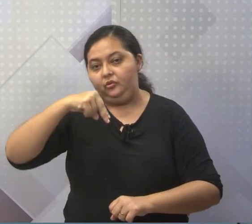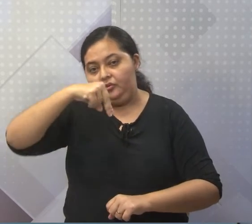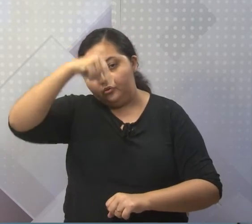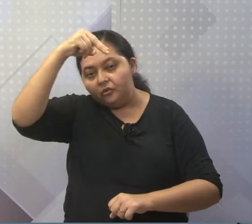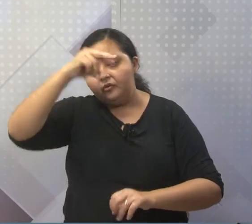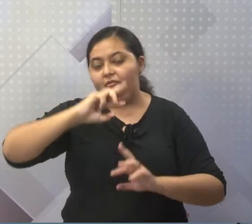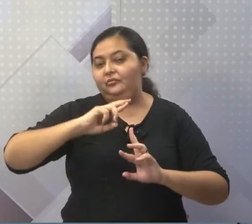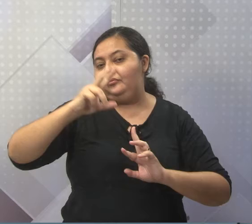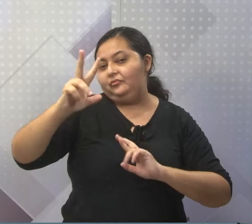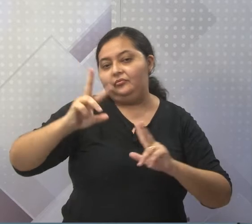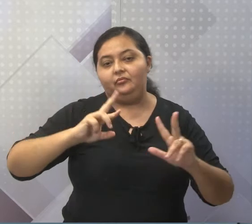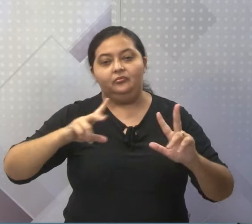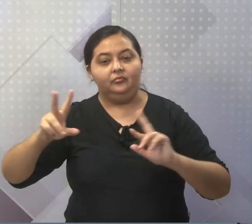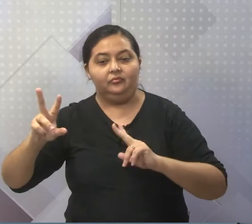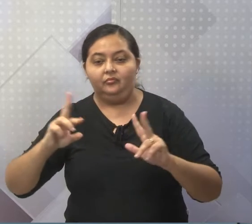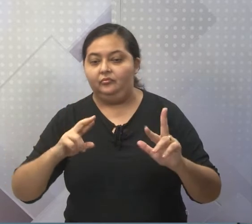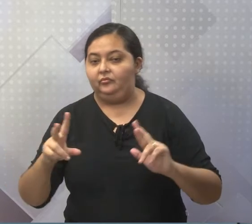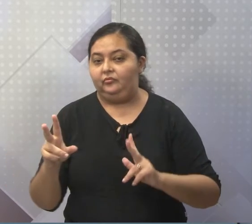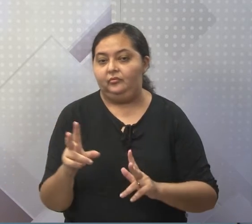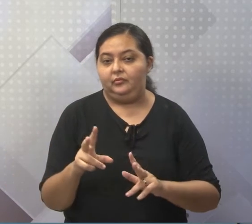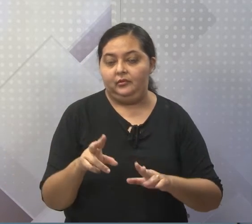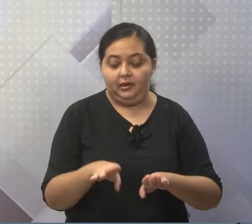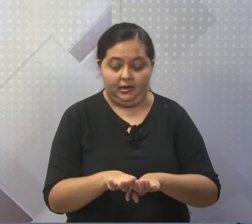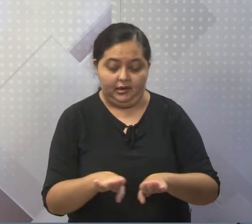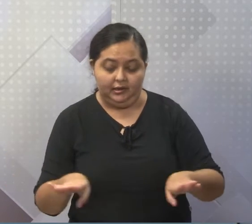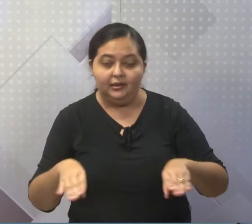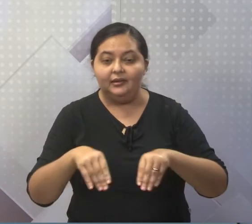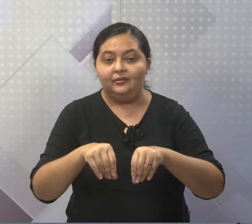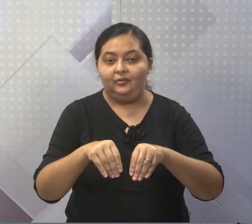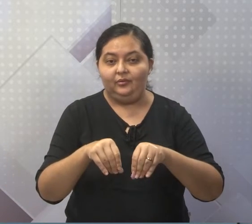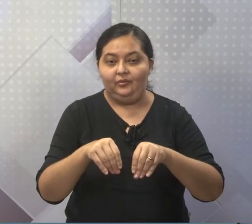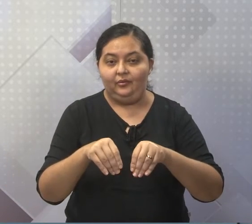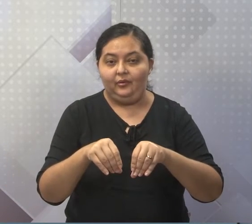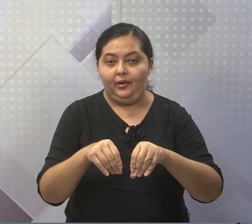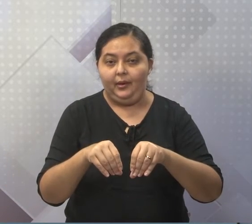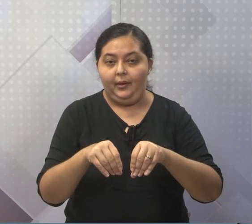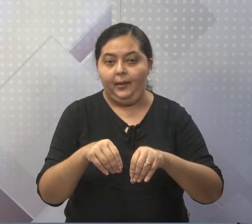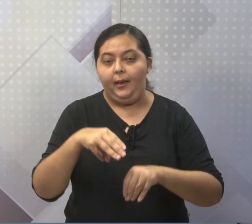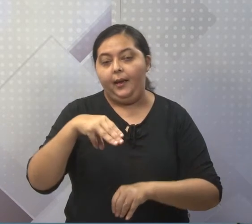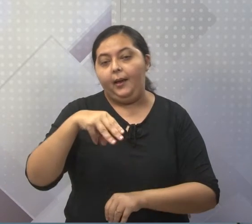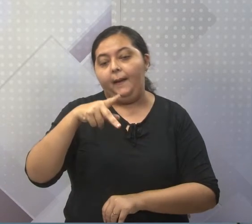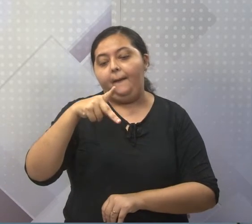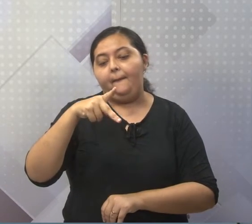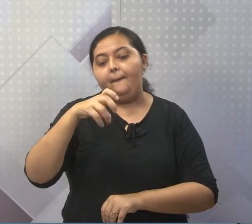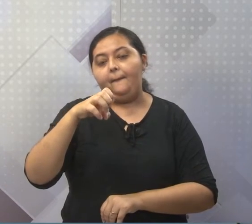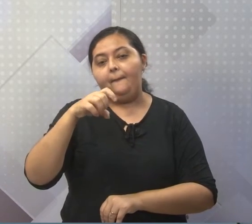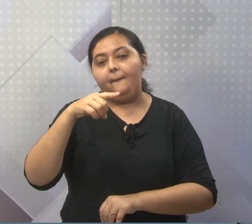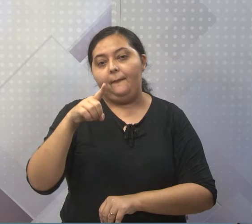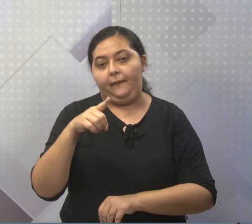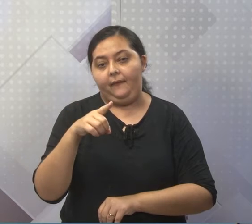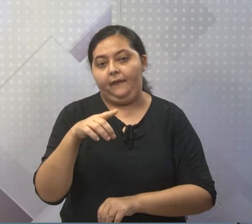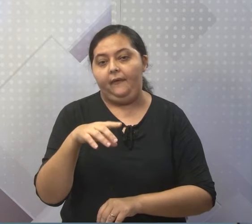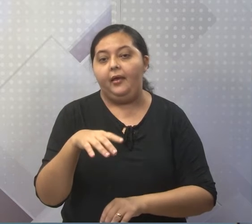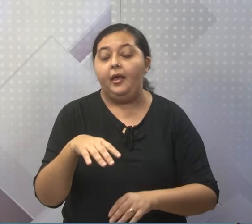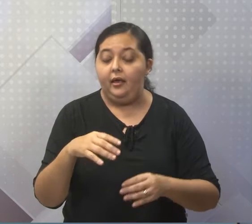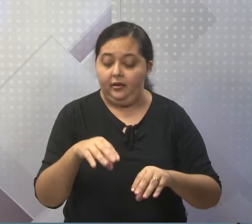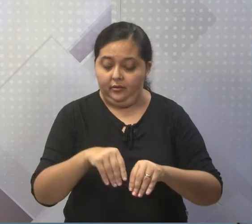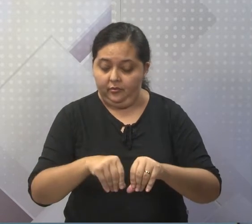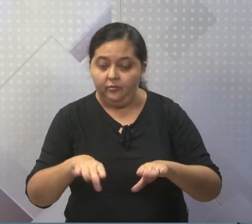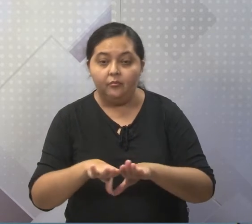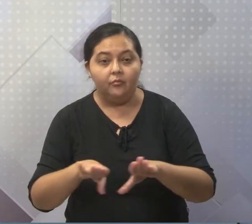variabilidade muito grande o solo por exemplo aqui Nordeste o solo tipo Massapê é um solo fértil falo bom